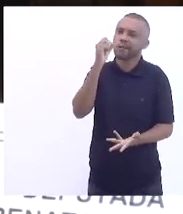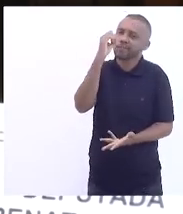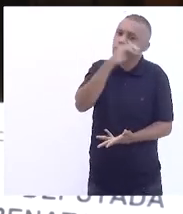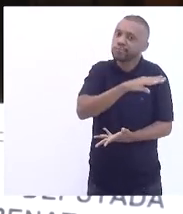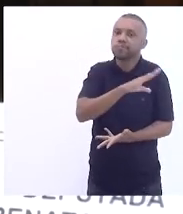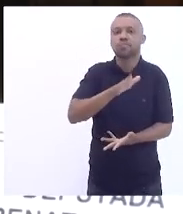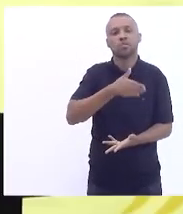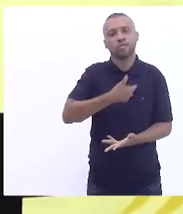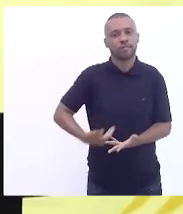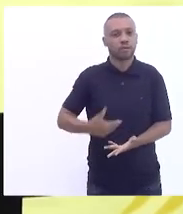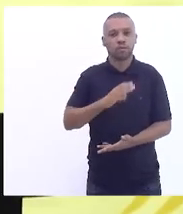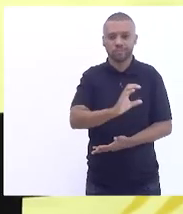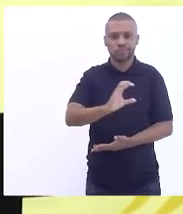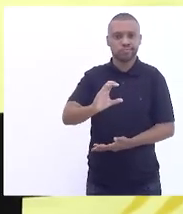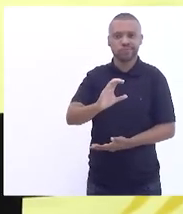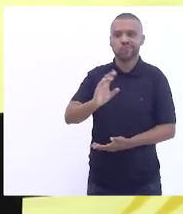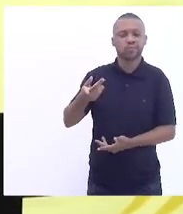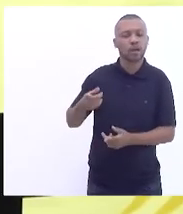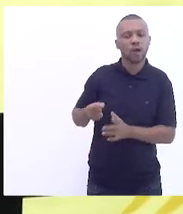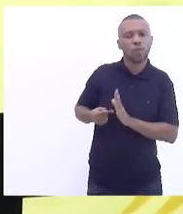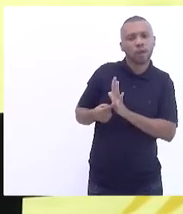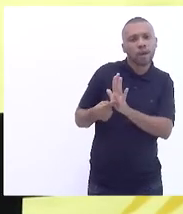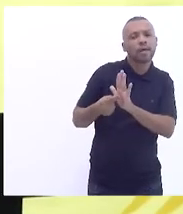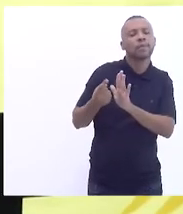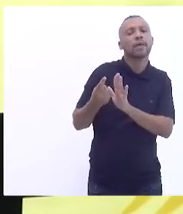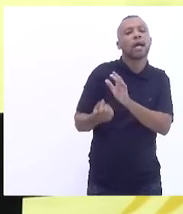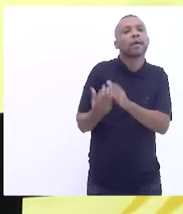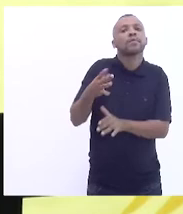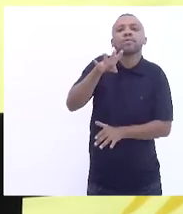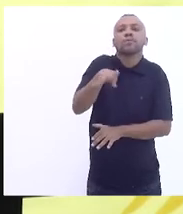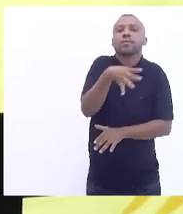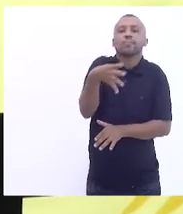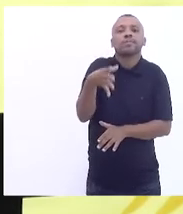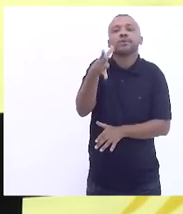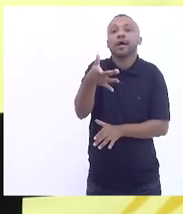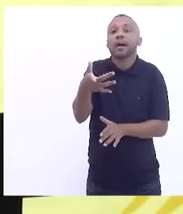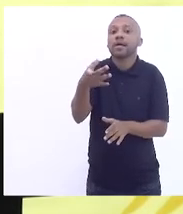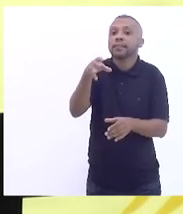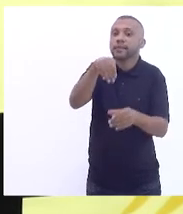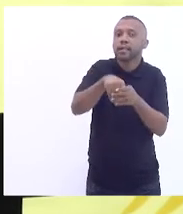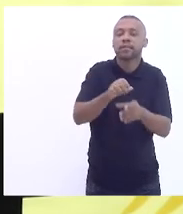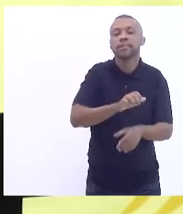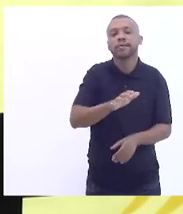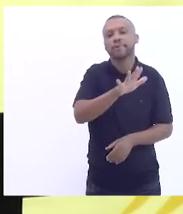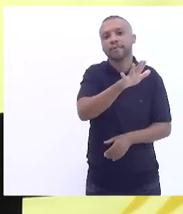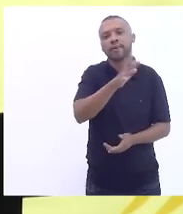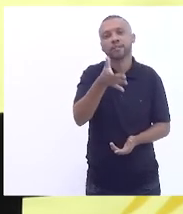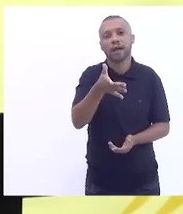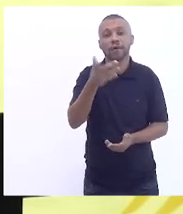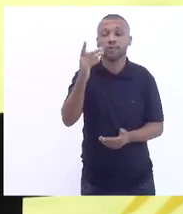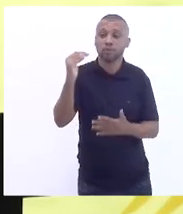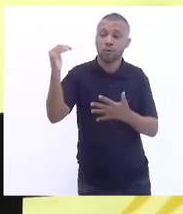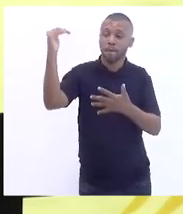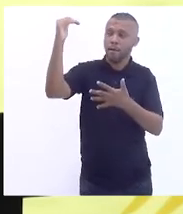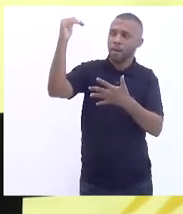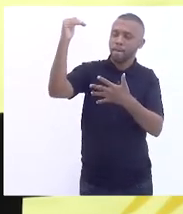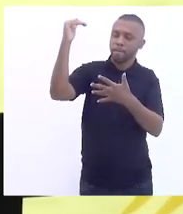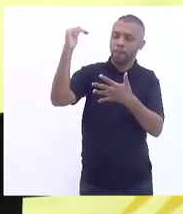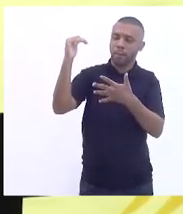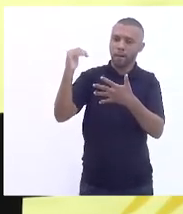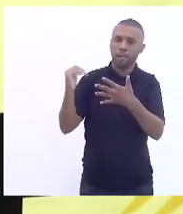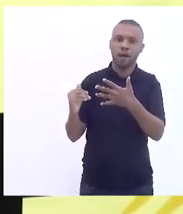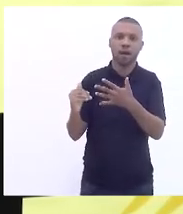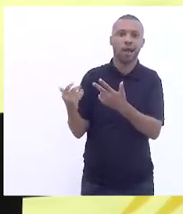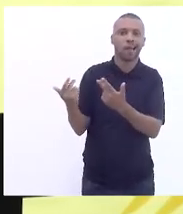do governador frente a o programa que já chegou na favela de moda verticalizado tanto na